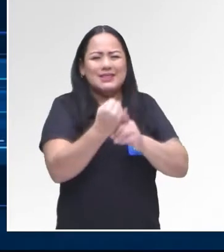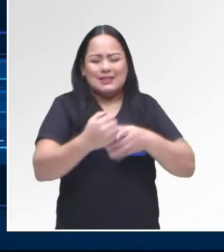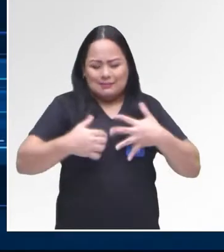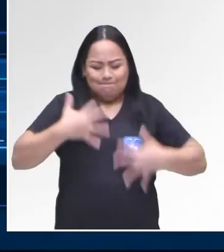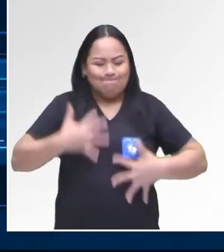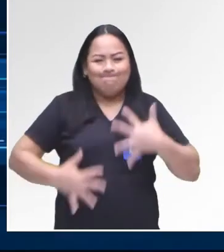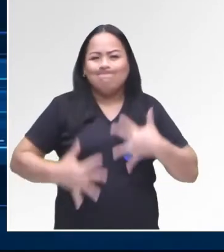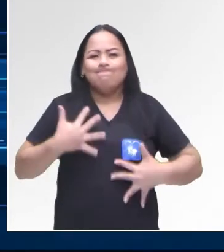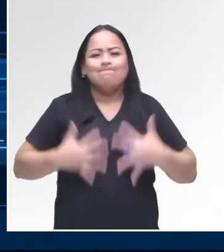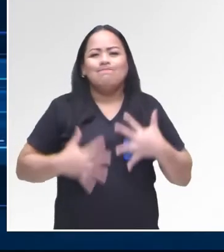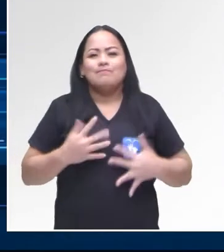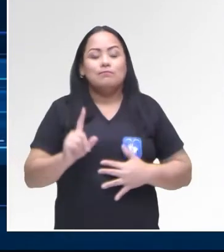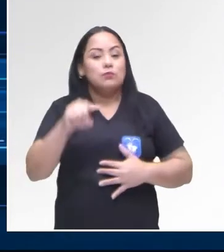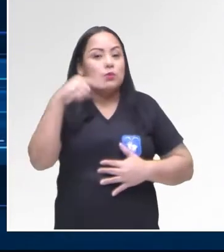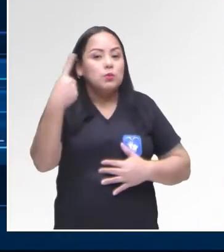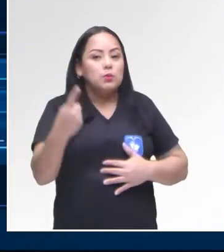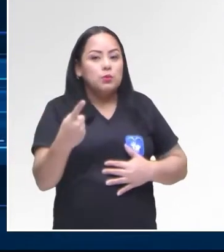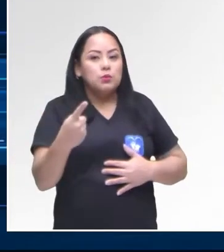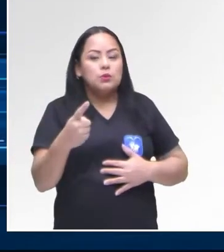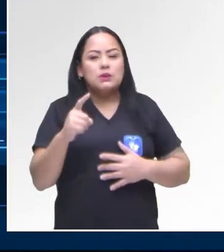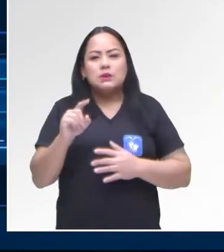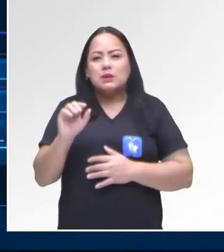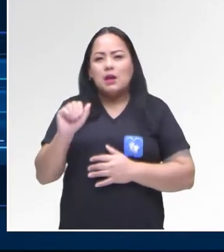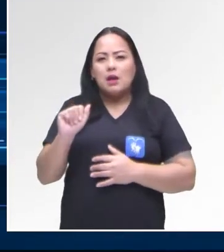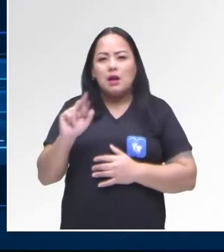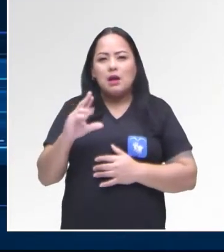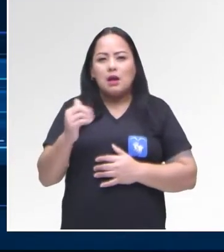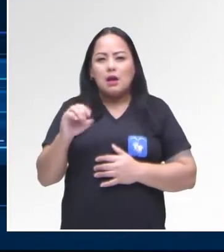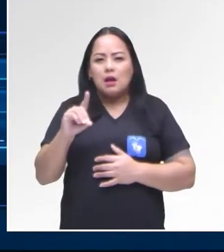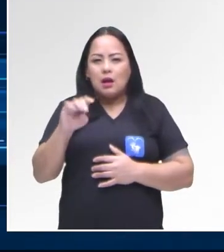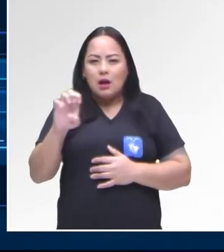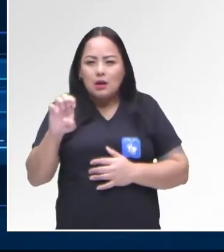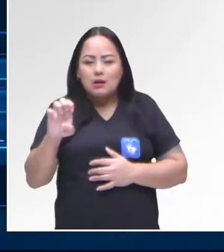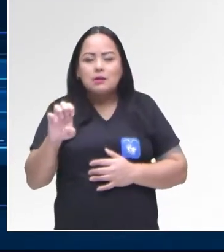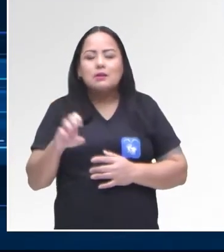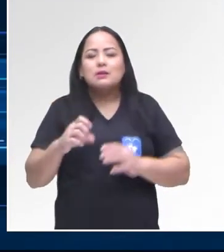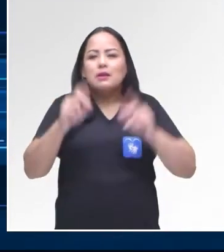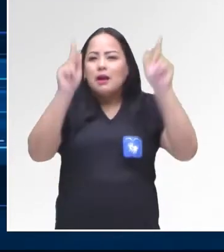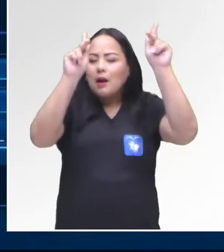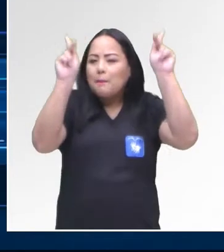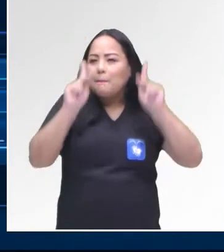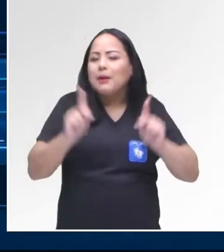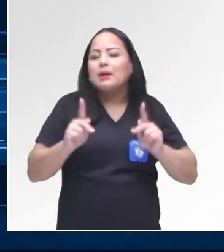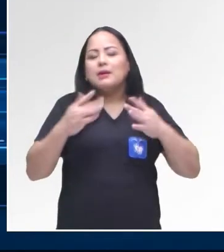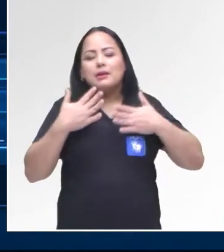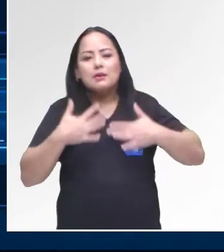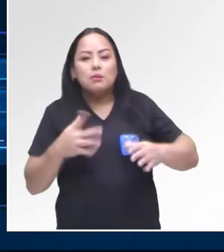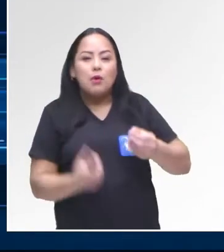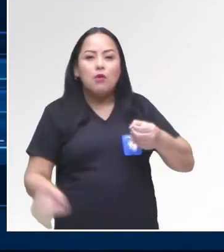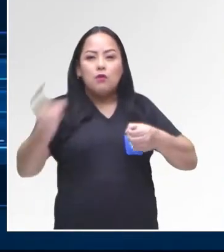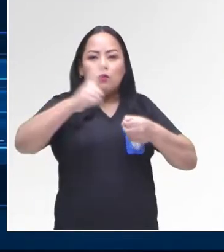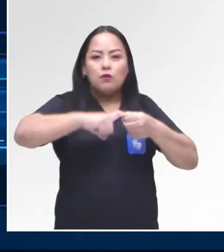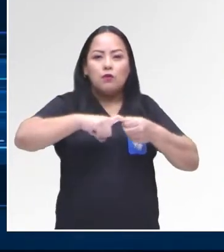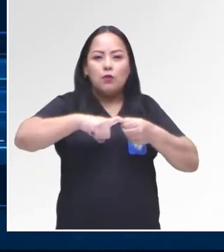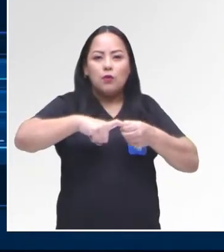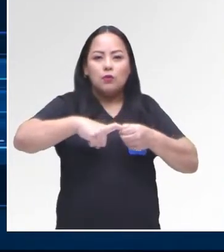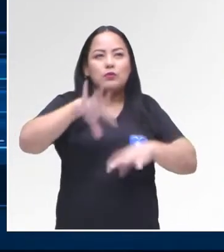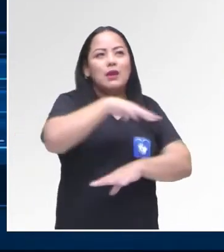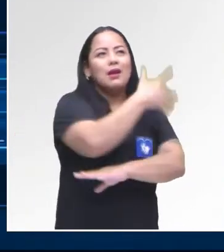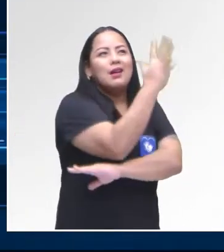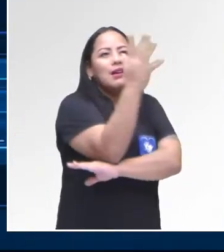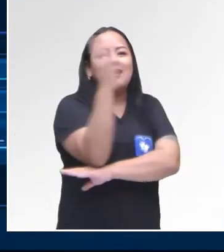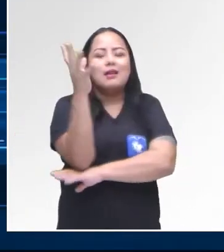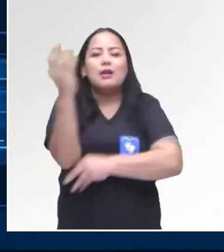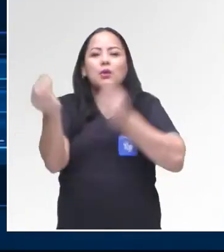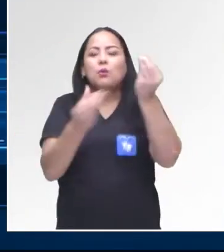também. Depois os Árcades vêm pregando uma calmaria, a paz, a tranquilidade, o retorno ao campo. É lá no campo que o homem